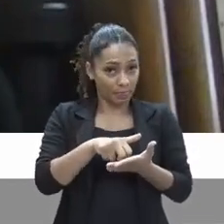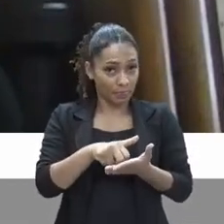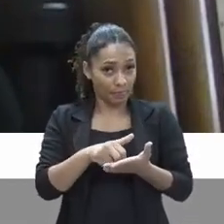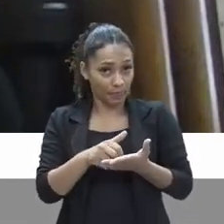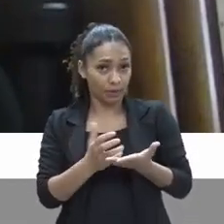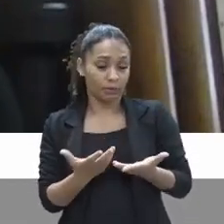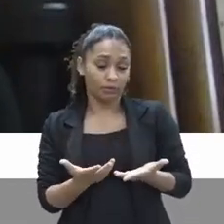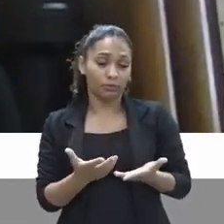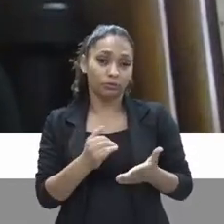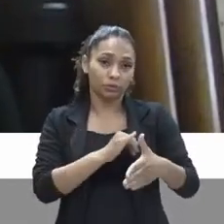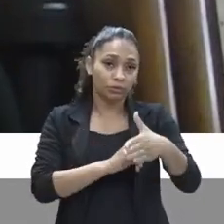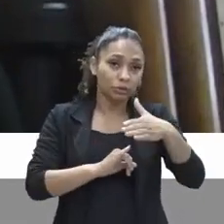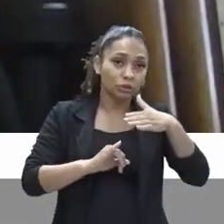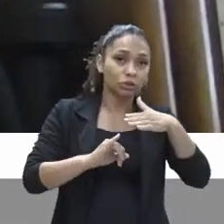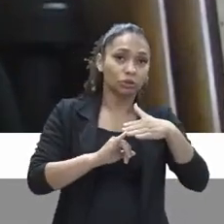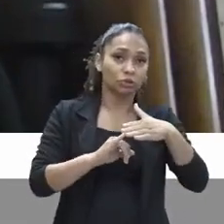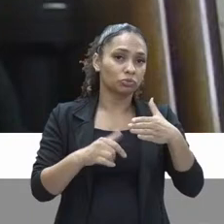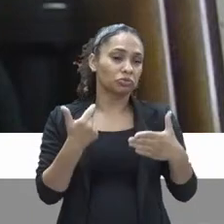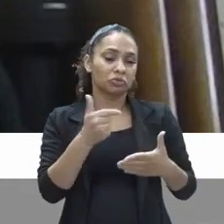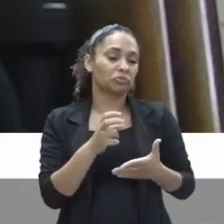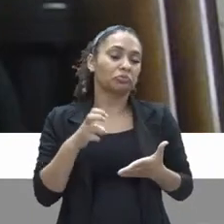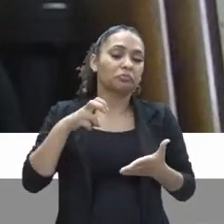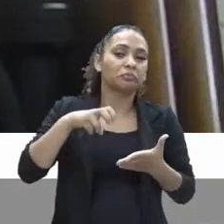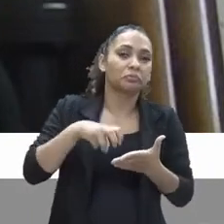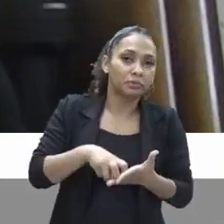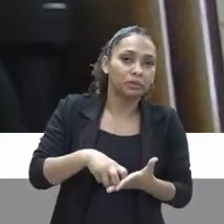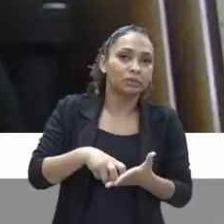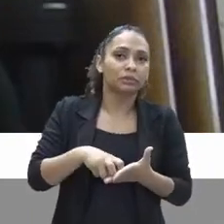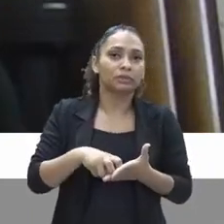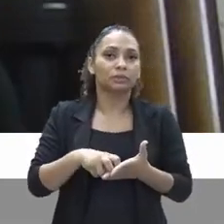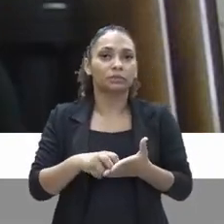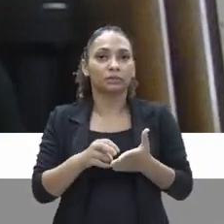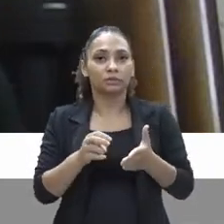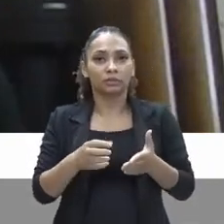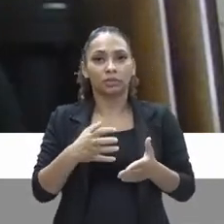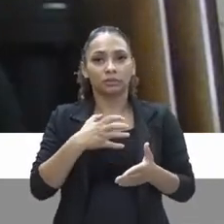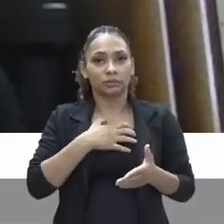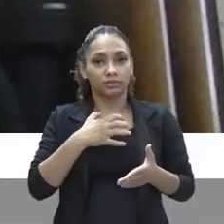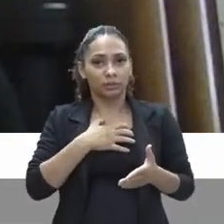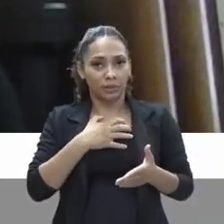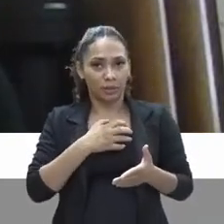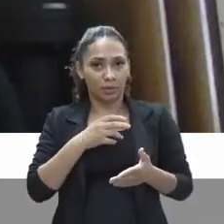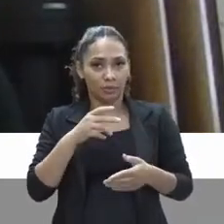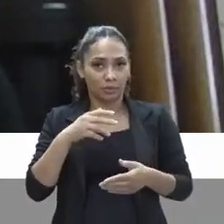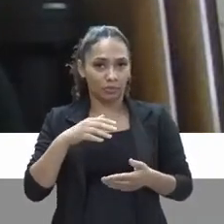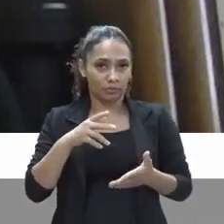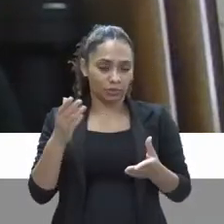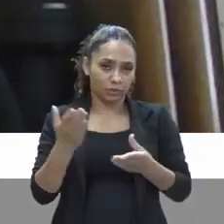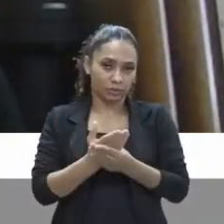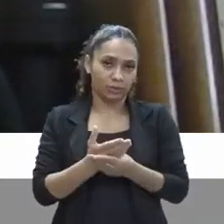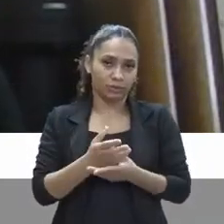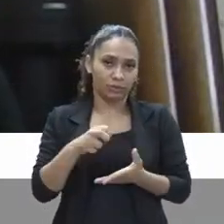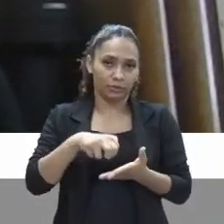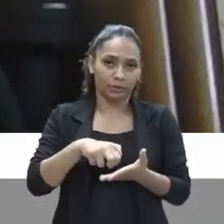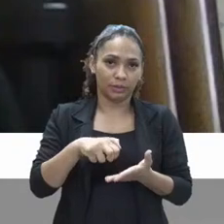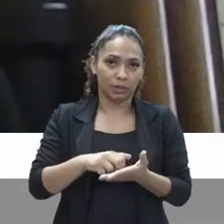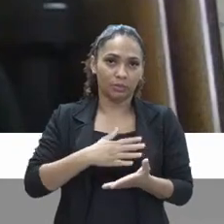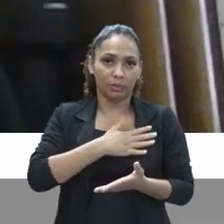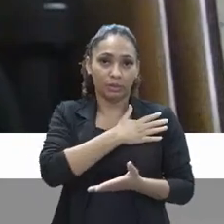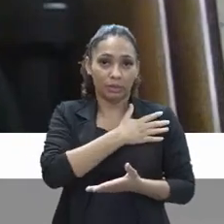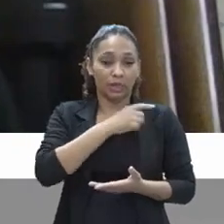institutos despenalizadores com a índole do processo penal militar. O doutor Fernando